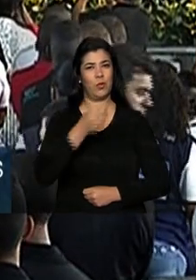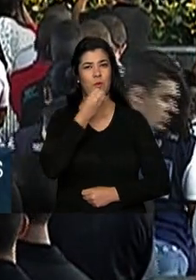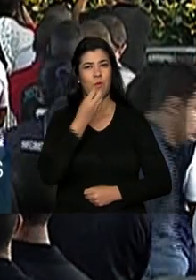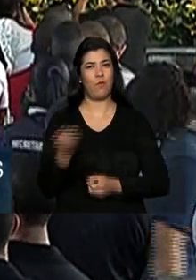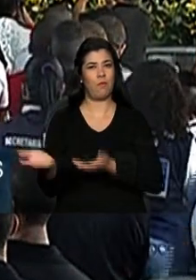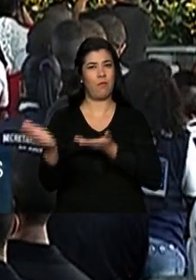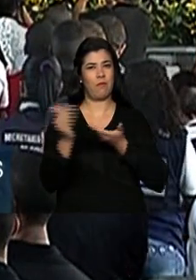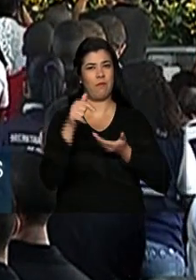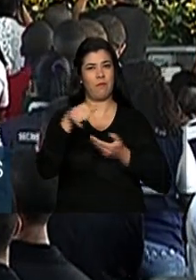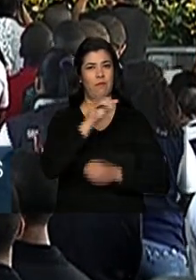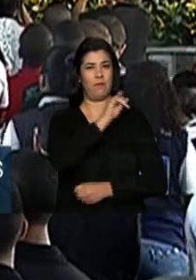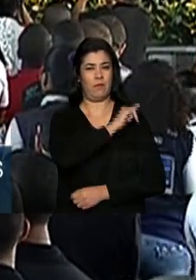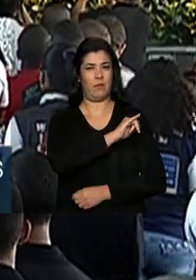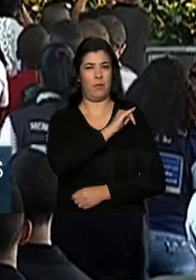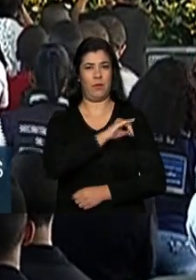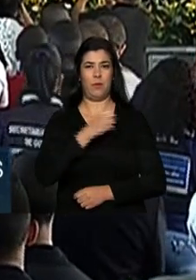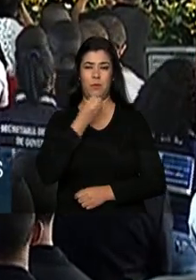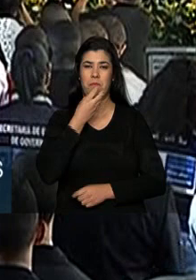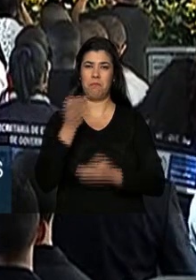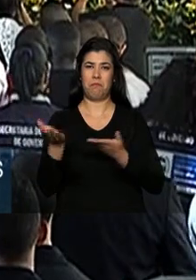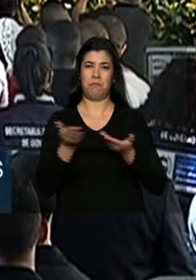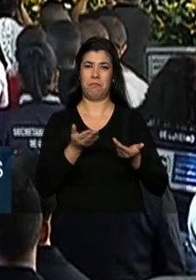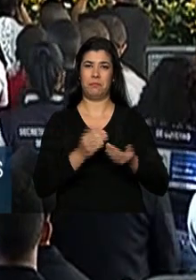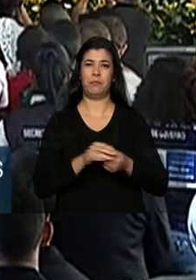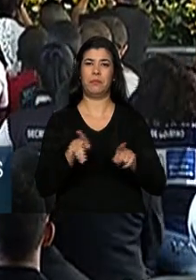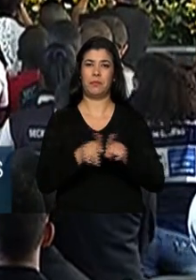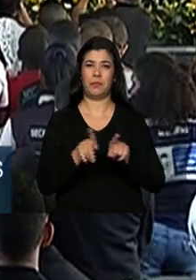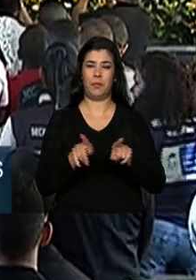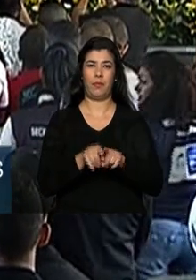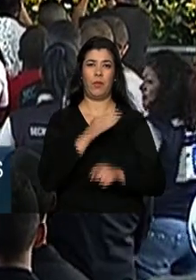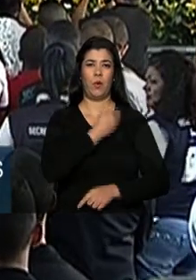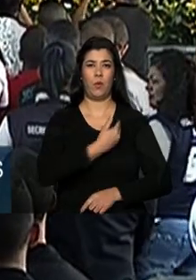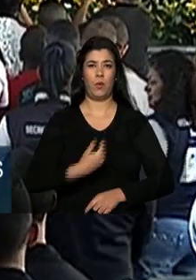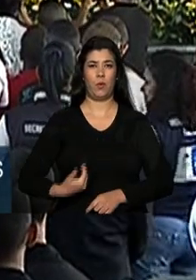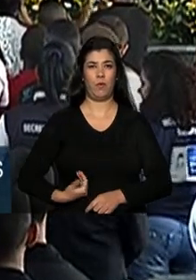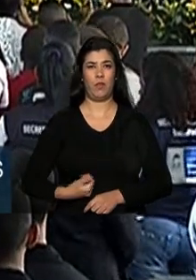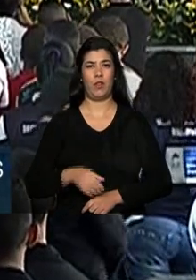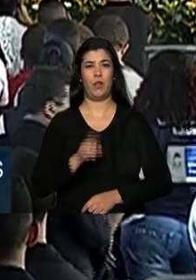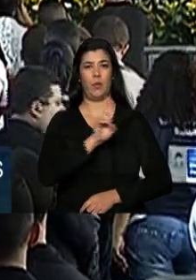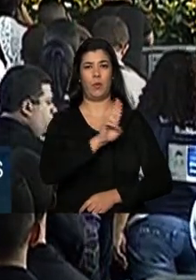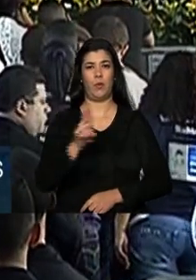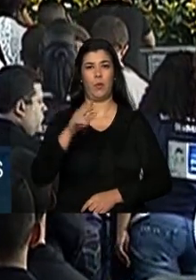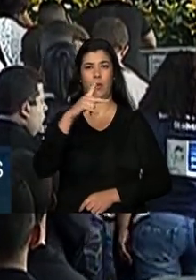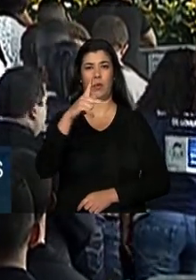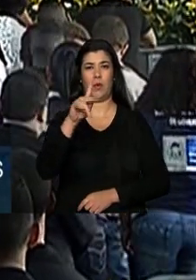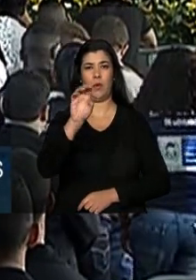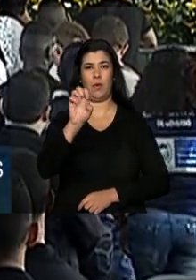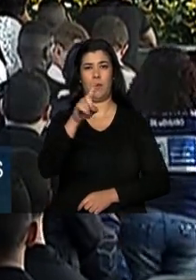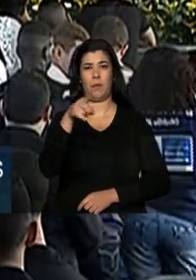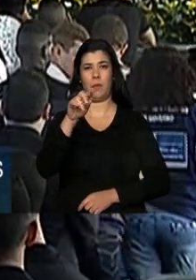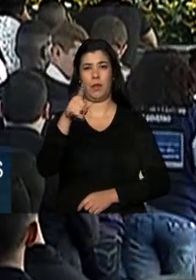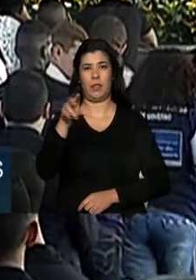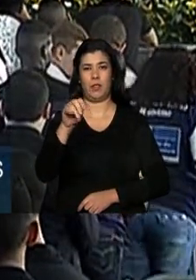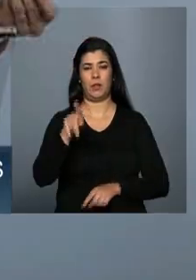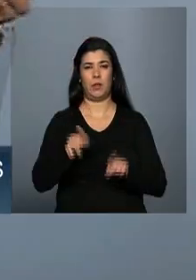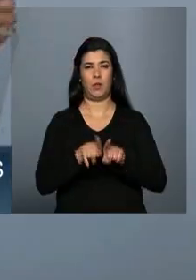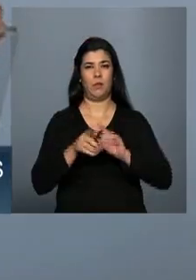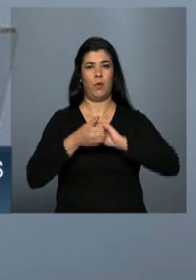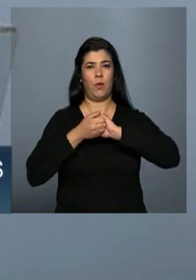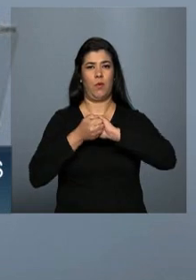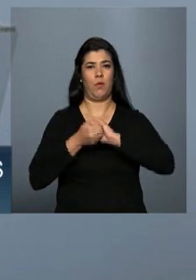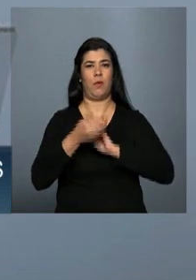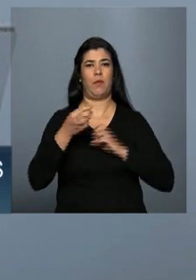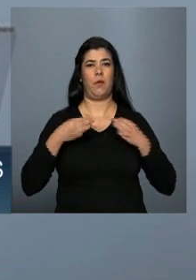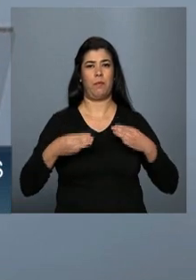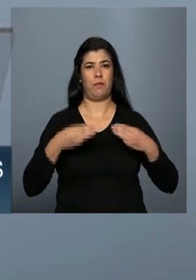Rio de Janeiro, presidenta. Saudar o nosso governador Luiz Fernando Pezão, cumprimentar o ministro das